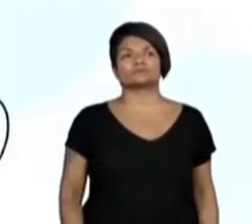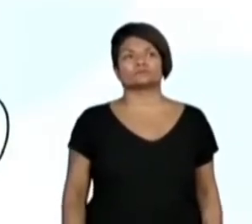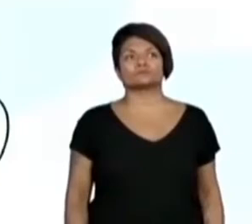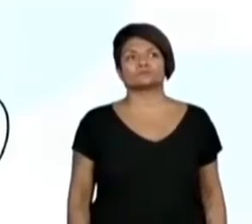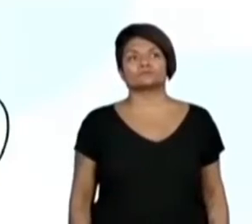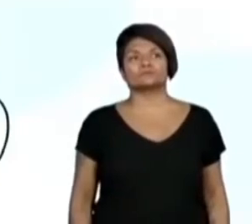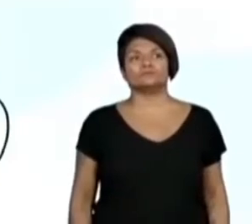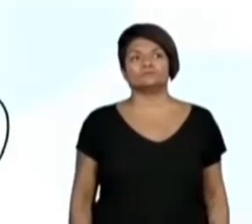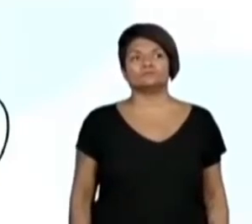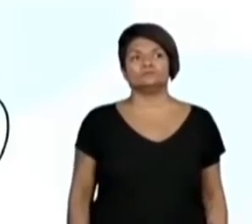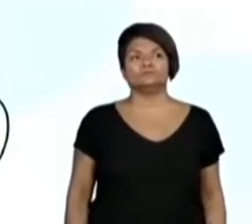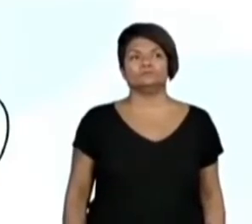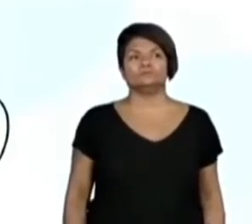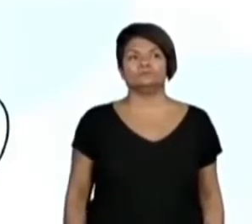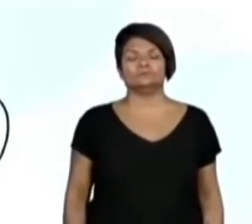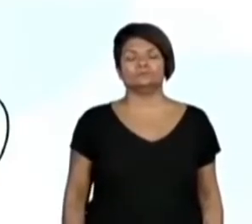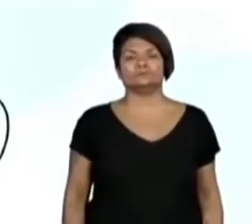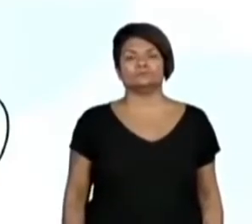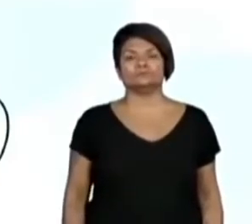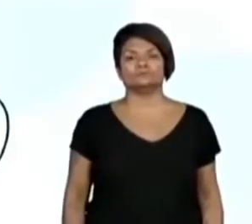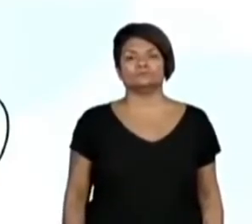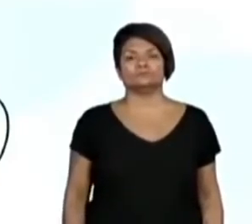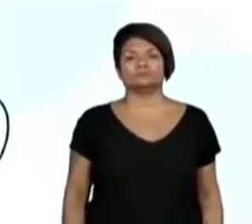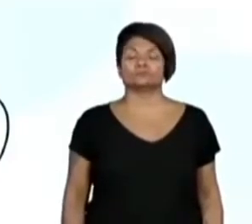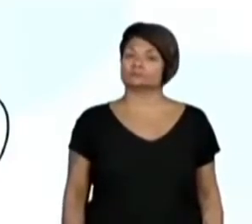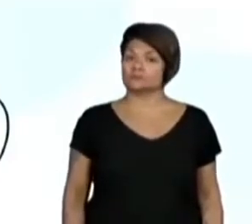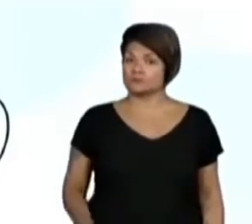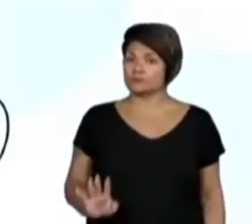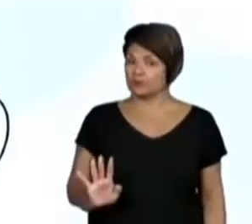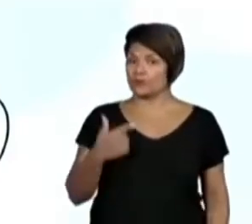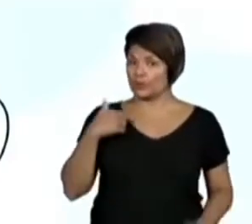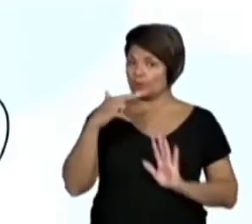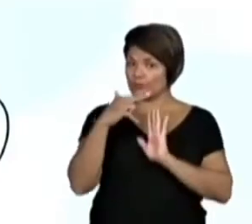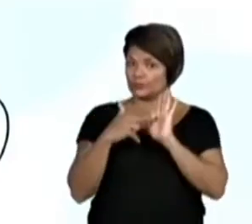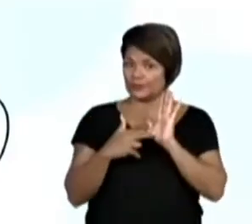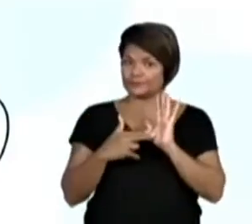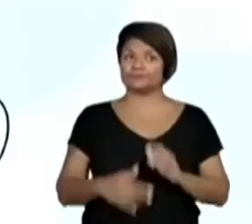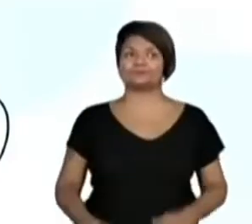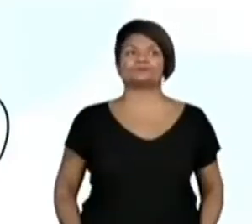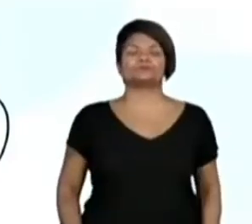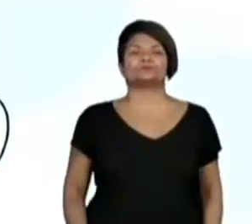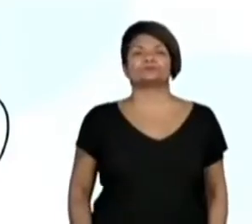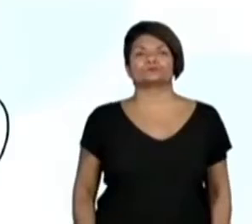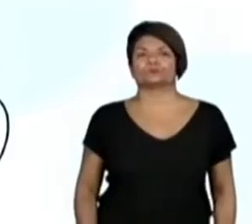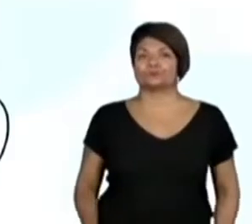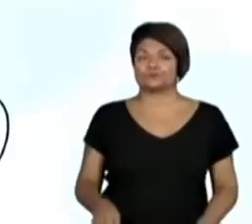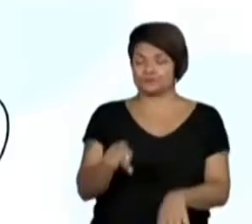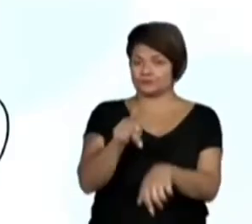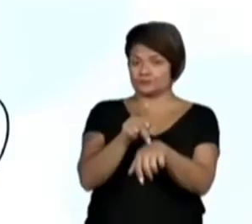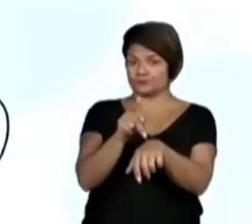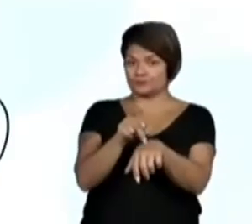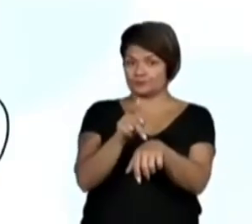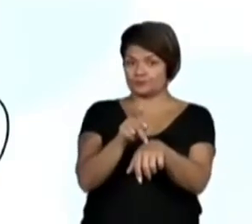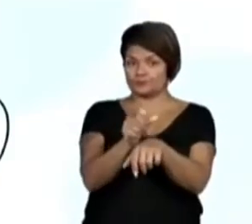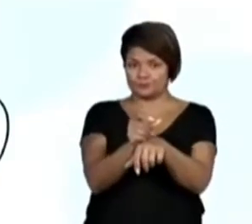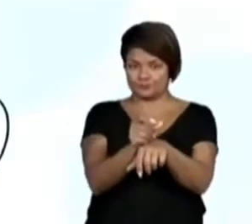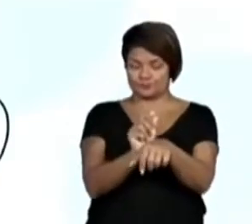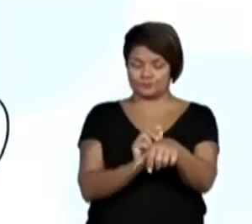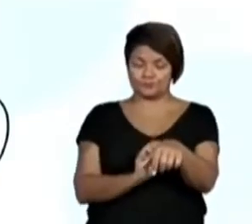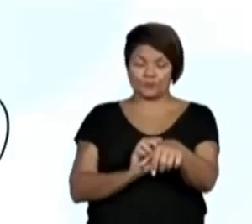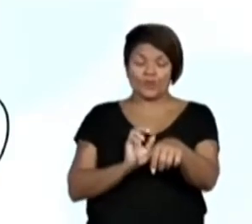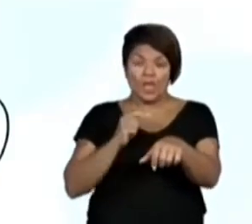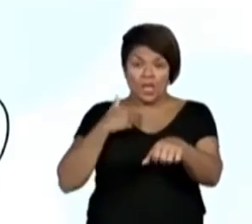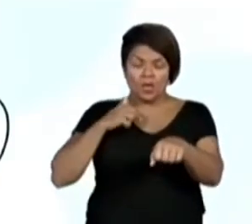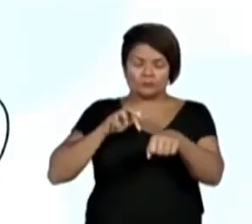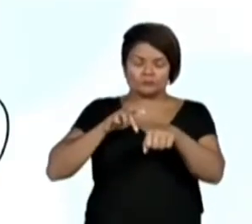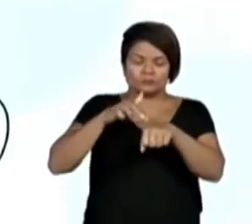Amarela. Olha lá, vou ler para vocês. pisei na pedrinha. A pedrinha